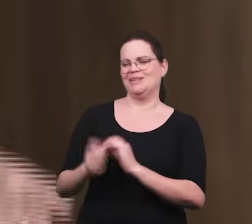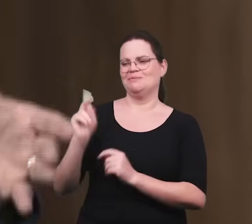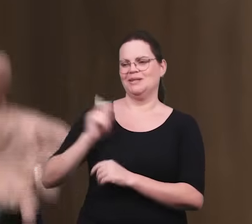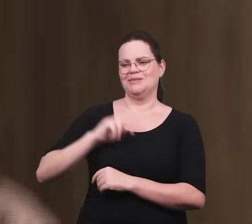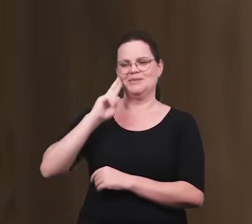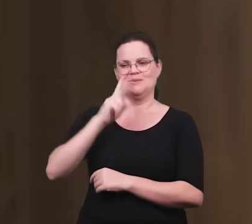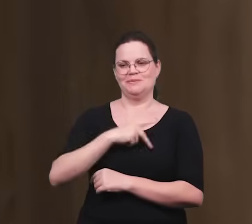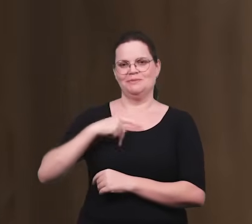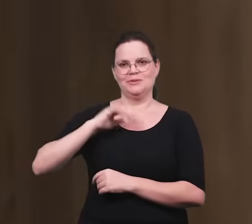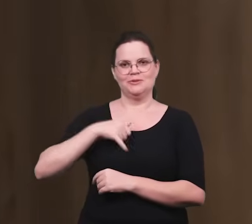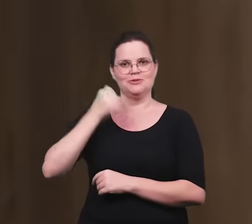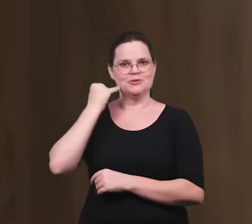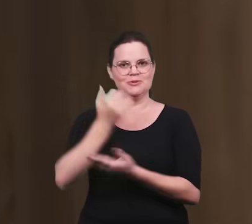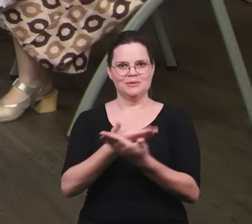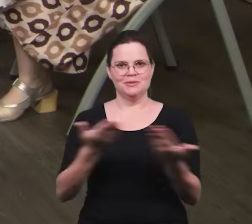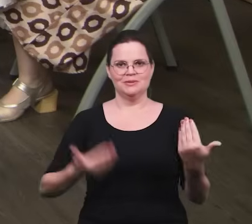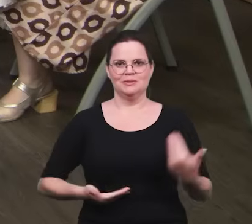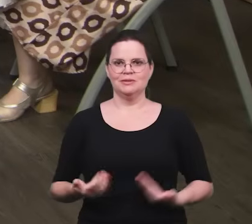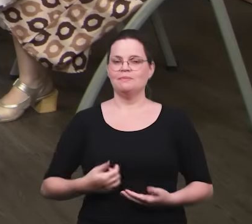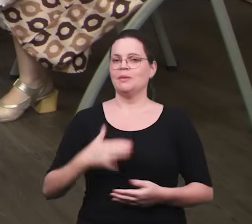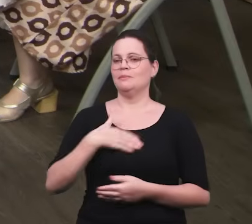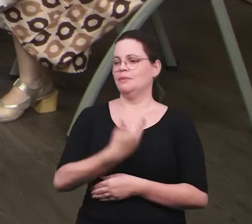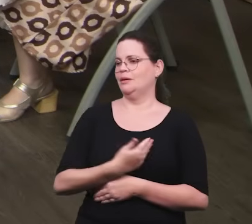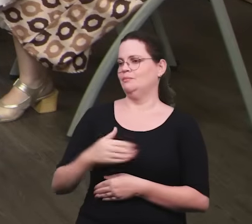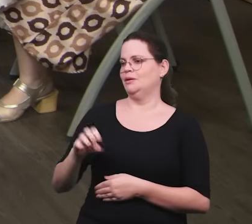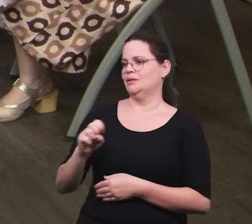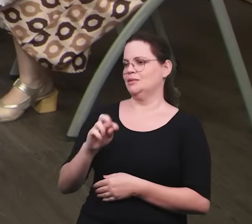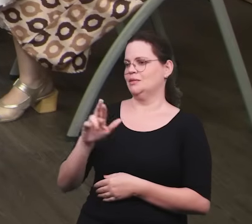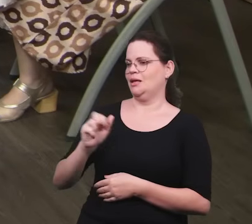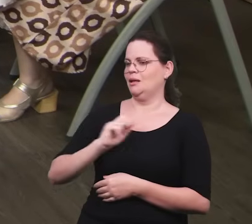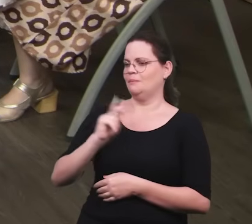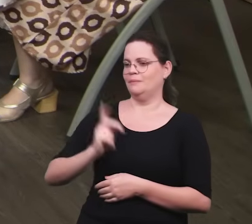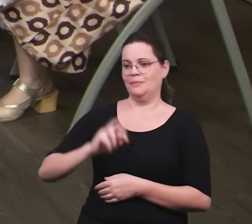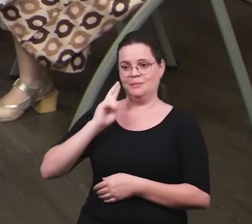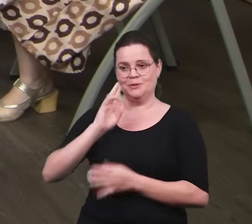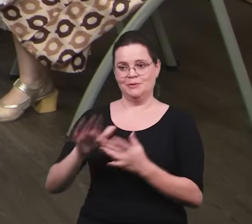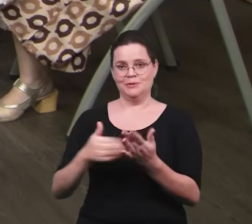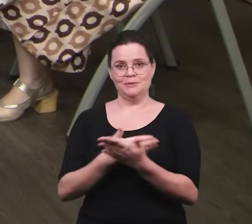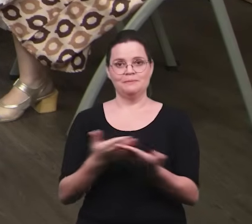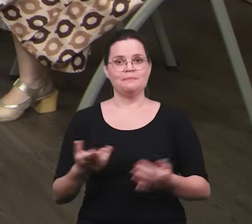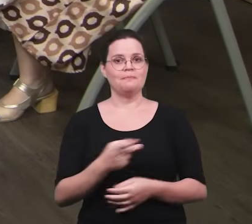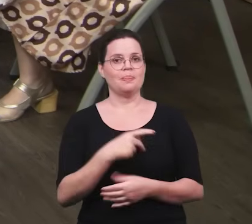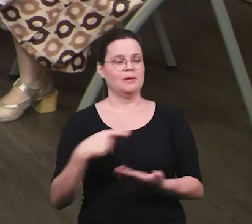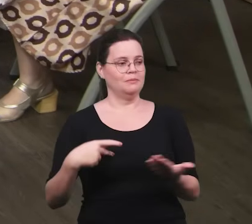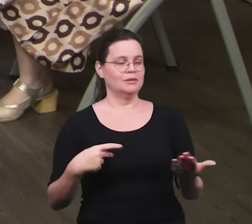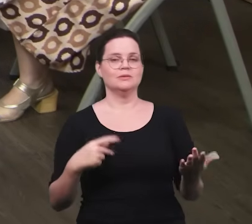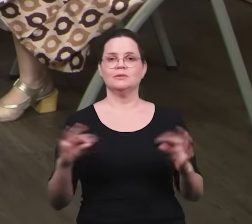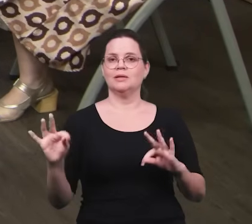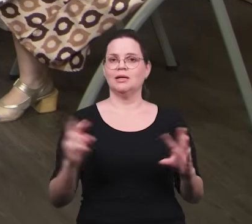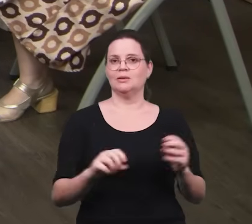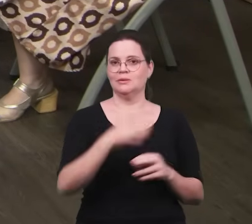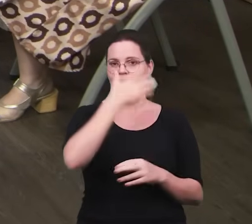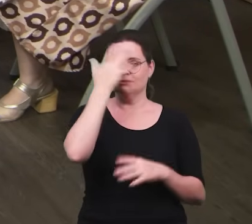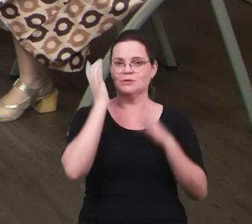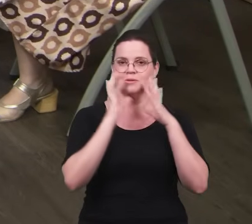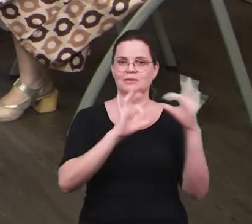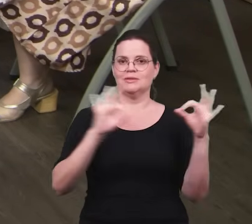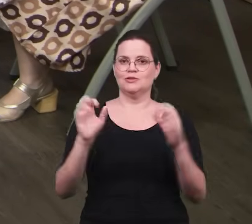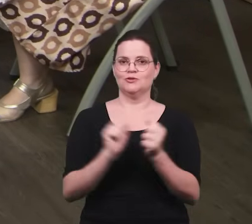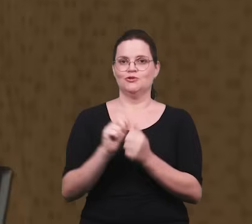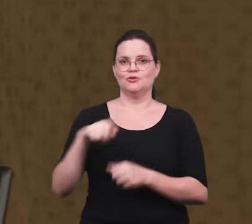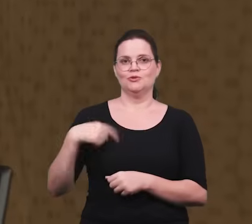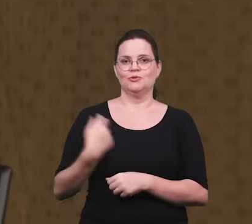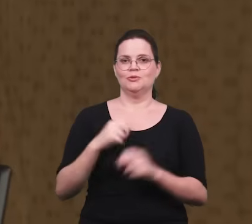pastor Josias, e a todos os irmãos. Muito bem. Minha colega Estela, a paz do Senhor. Paz do Senhor, pastor, paz do Senhor a todos que estão aqui conosco no